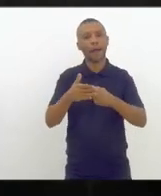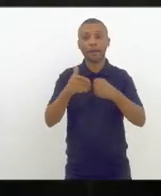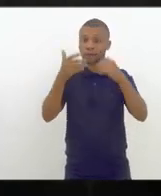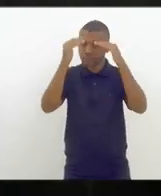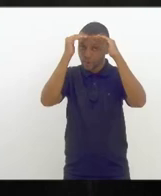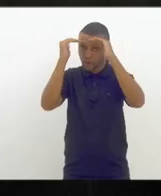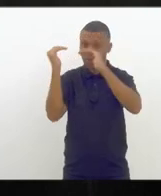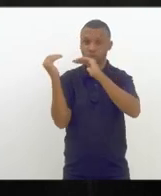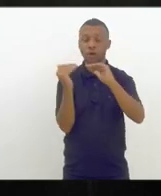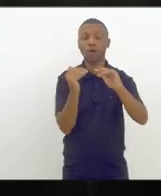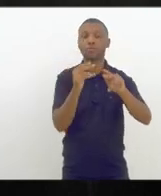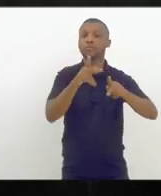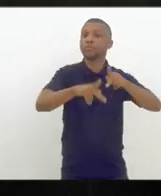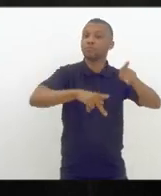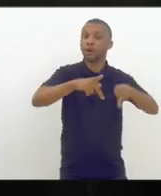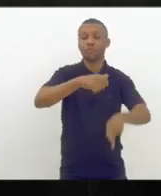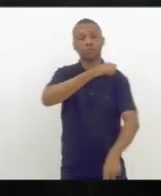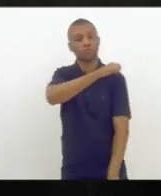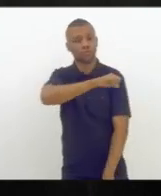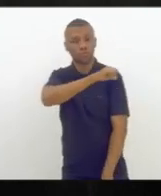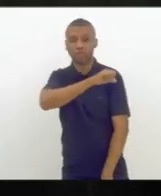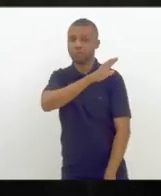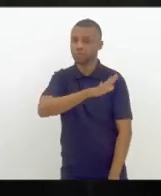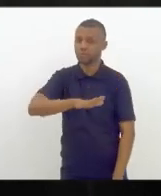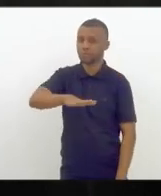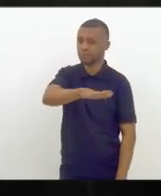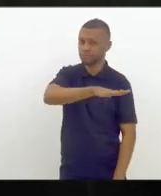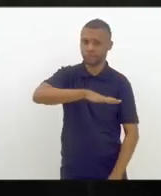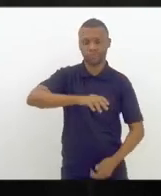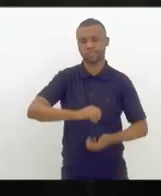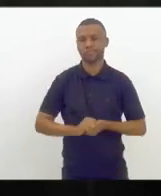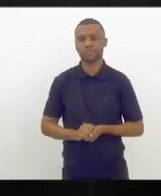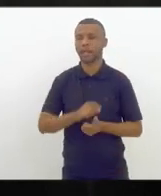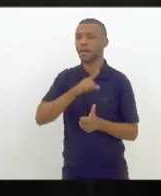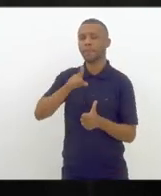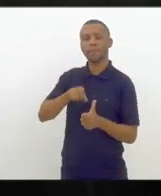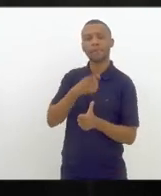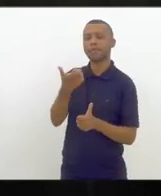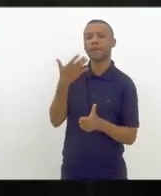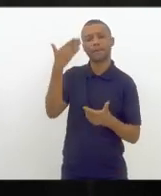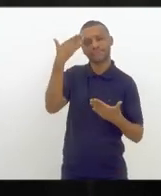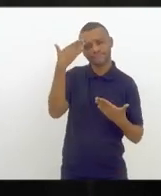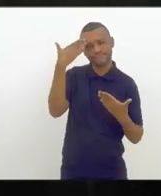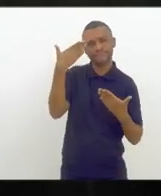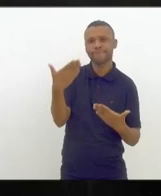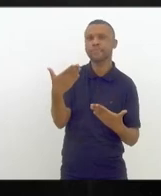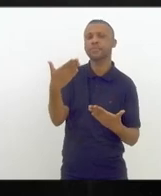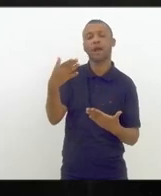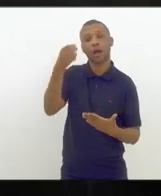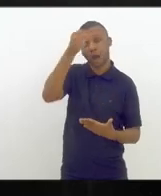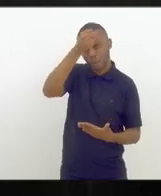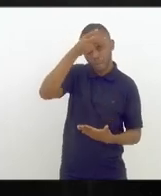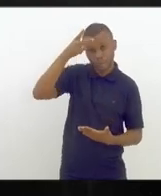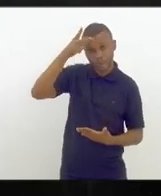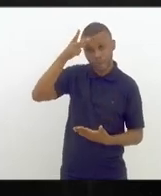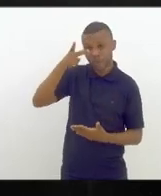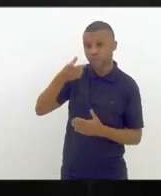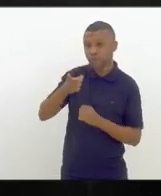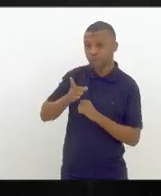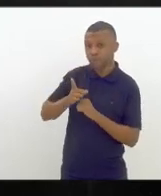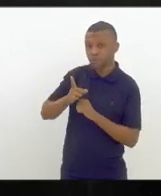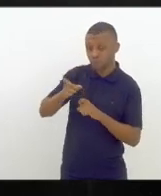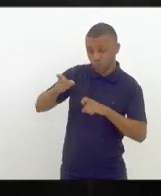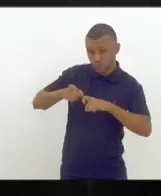do Estado do Rio de Janeiro. Eu quero, primeiramente, agradecer ao prefeito Dr. João Ferreira